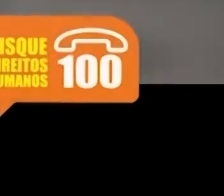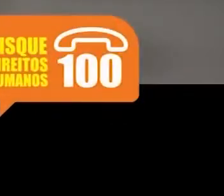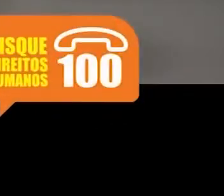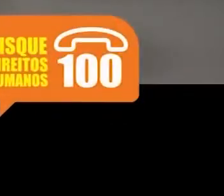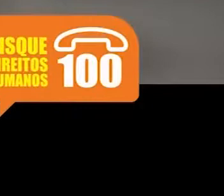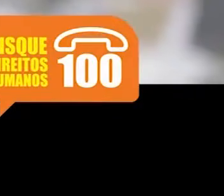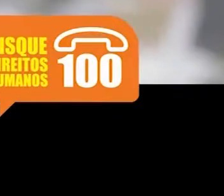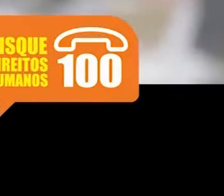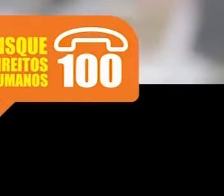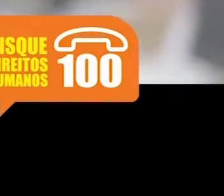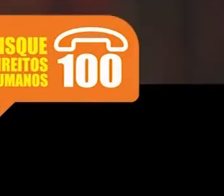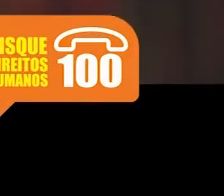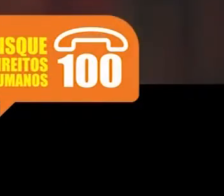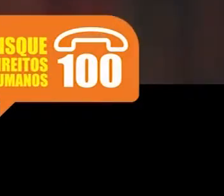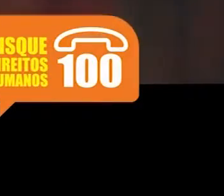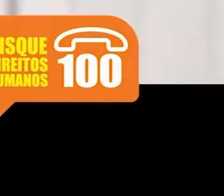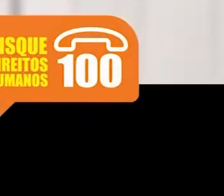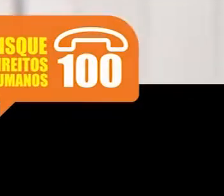diferenças.